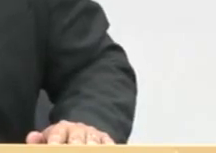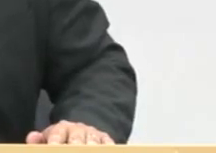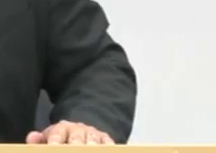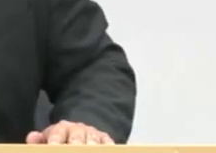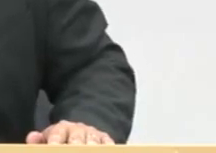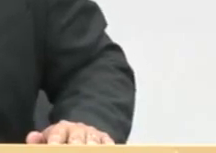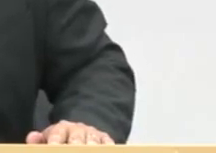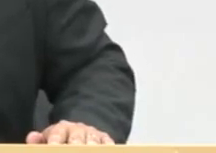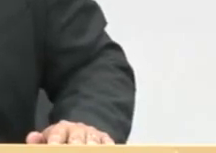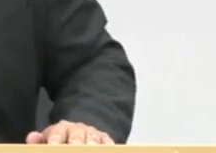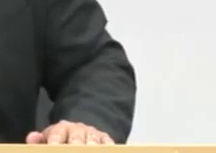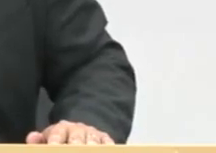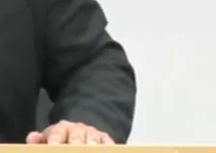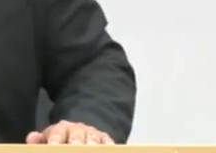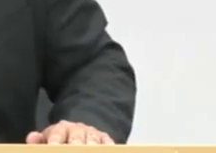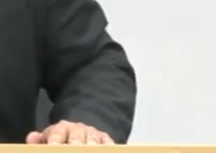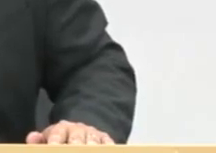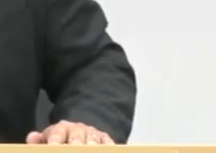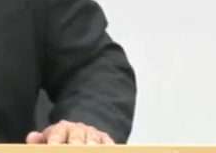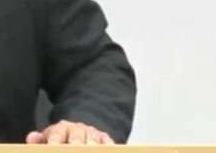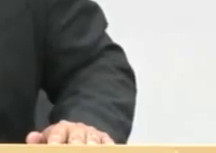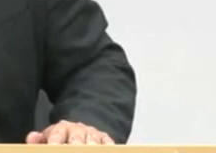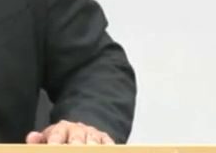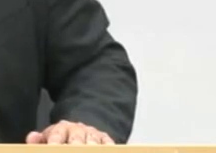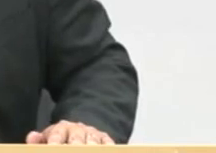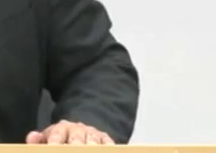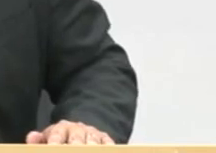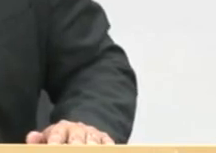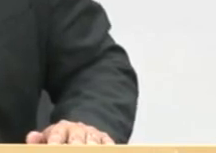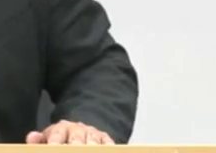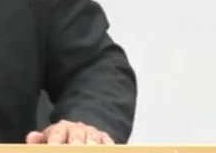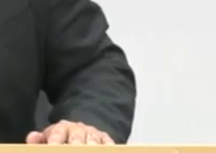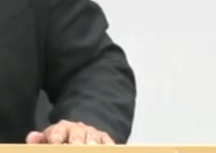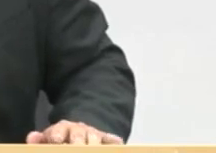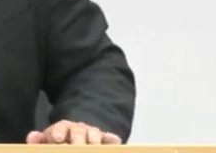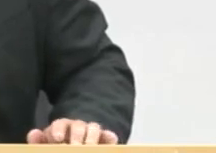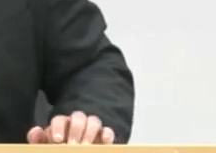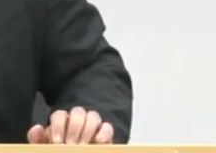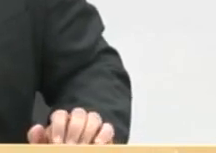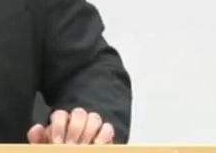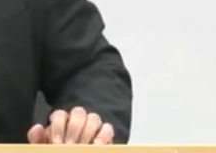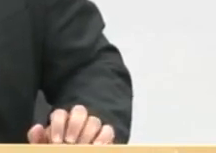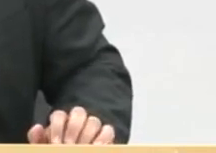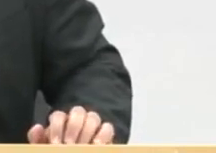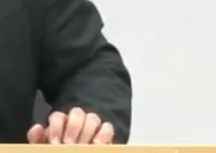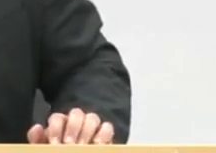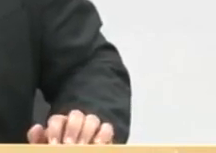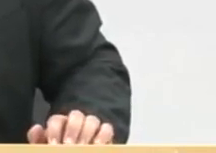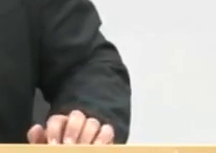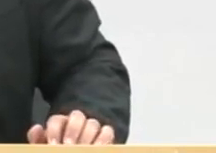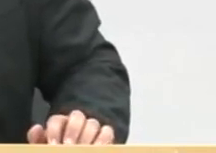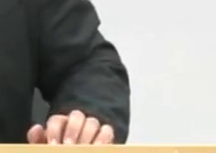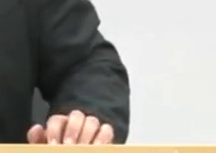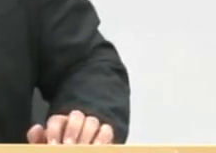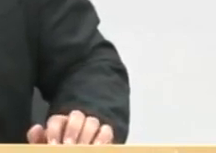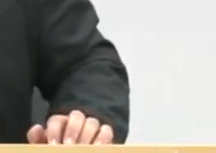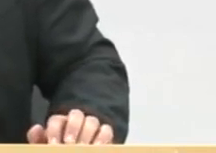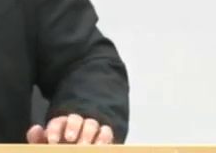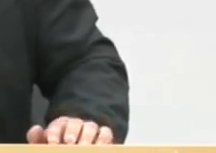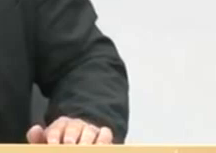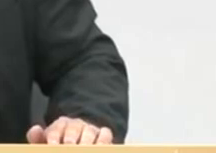se acontecer de novo, eu vou suspender a sessão e mandar a polícia evacuar o plenário. Então,